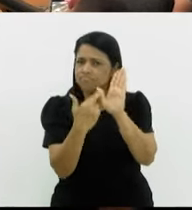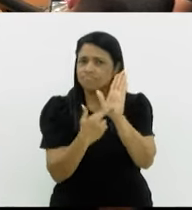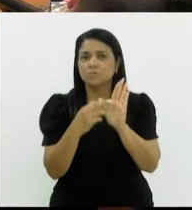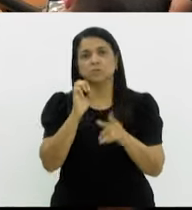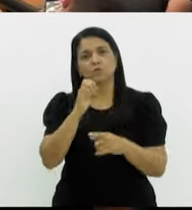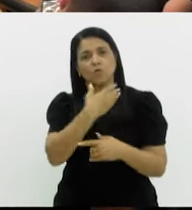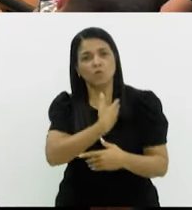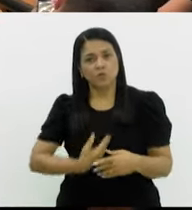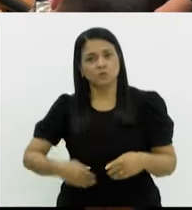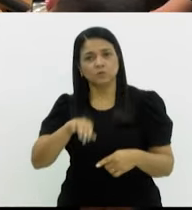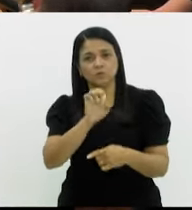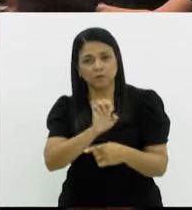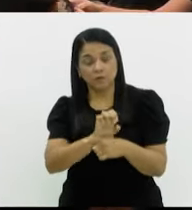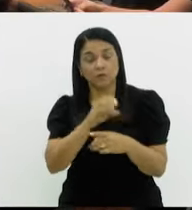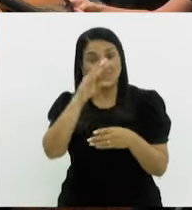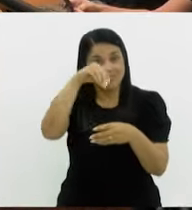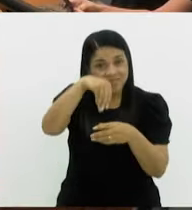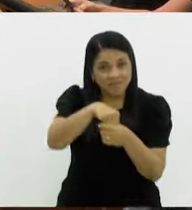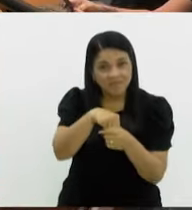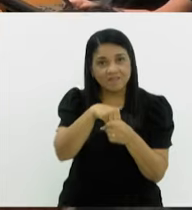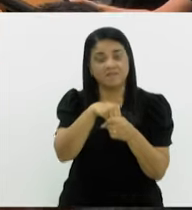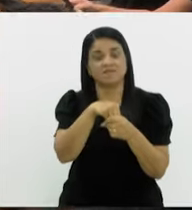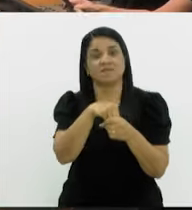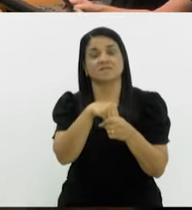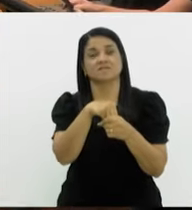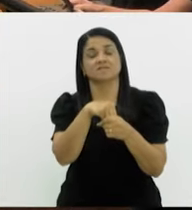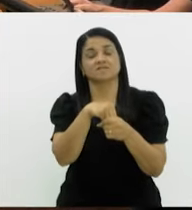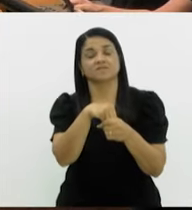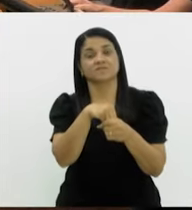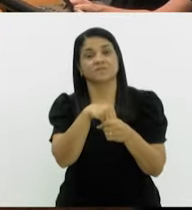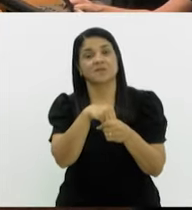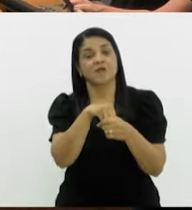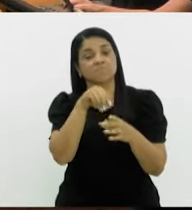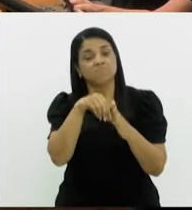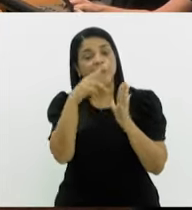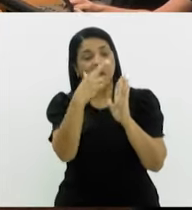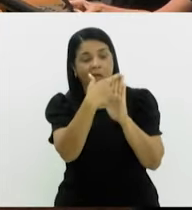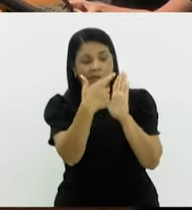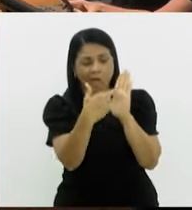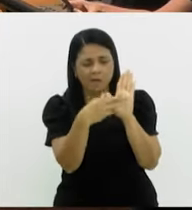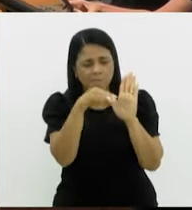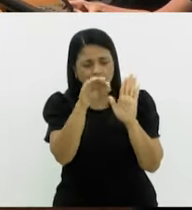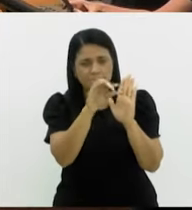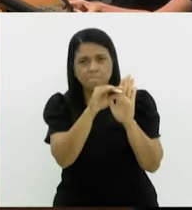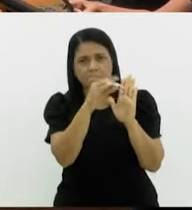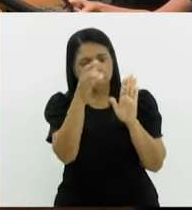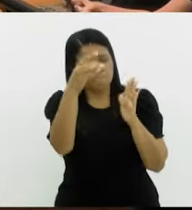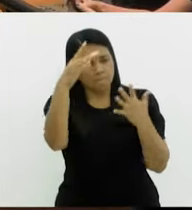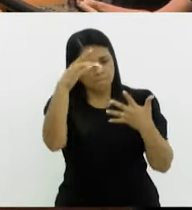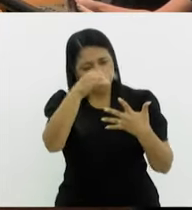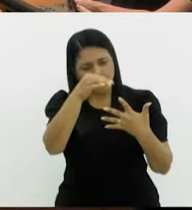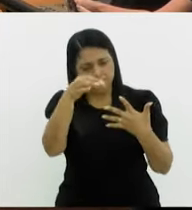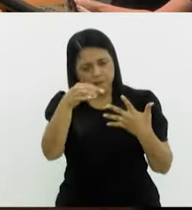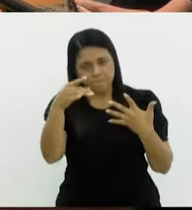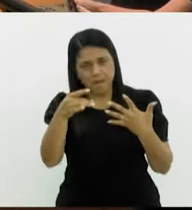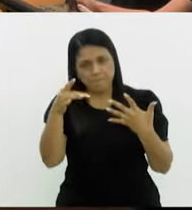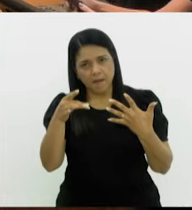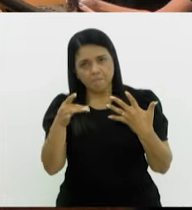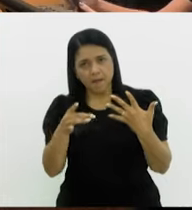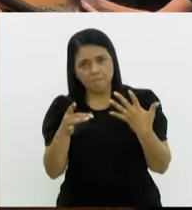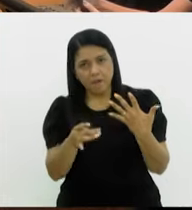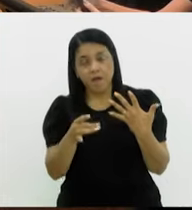dentro dessa regulamentação, a gente faz um estabelecimento da regra, botando o percentual na